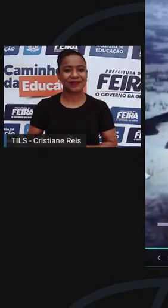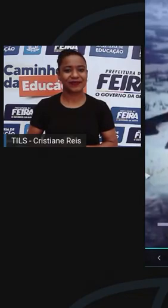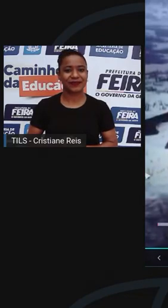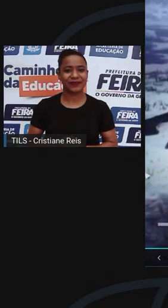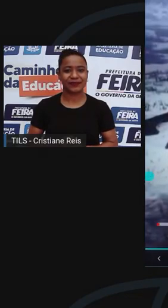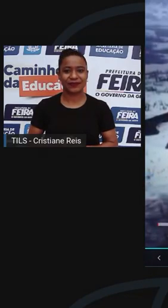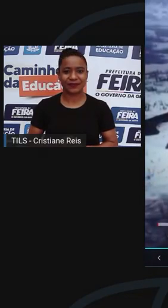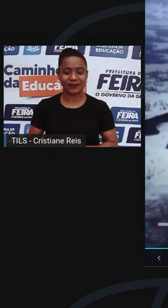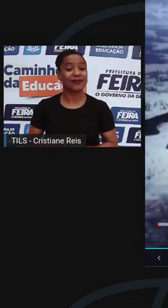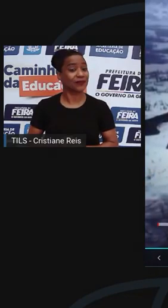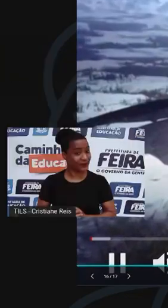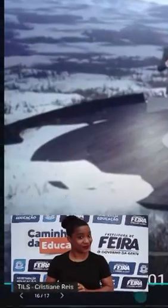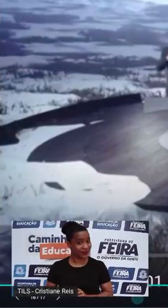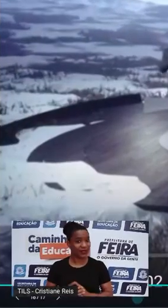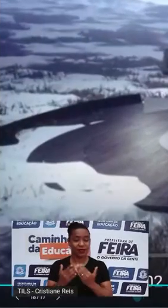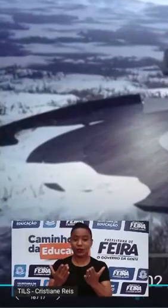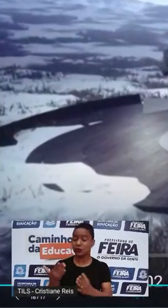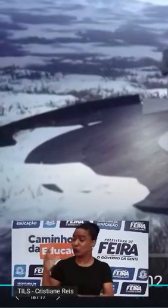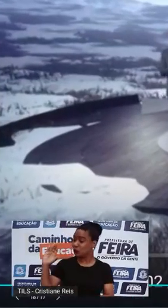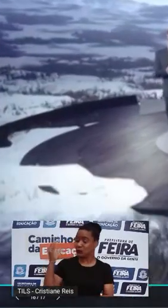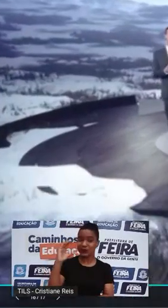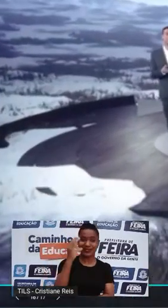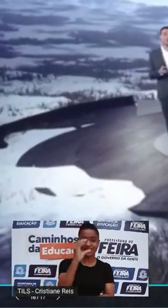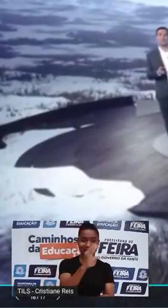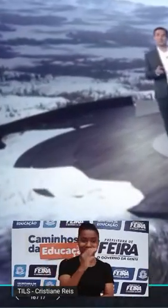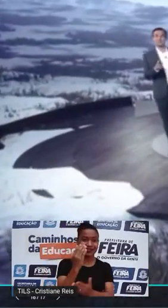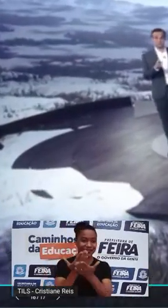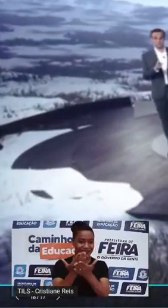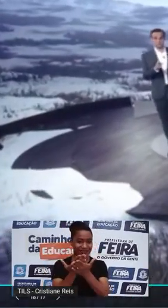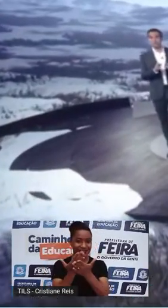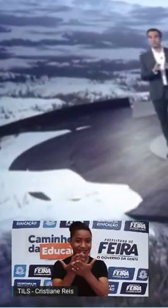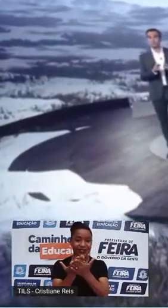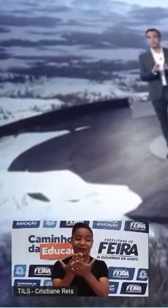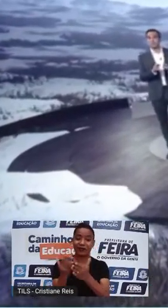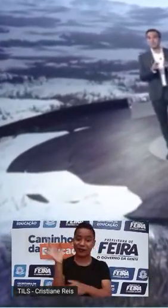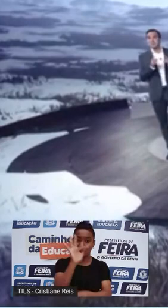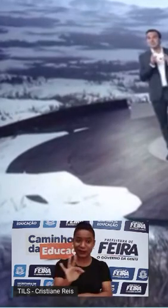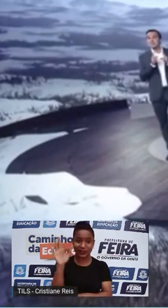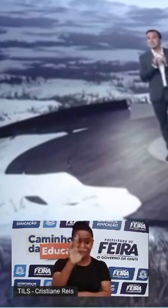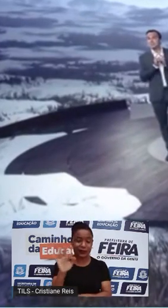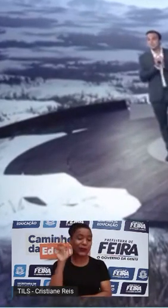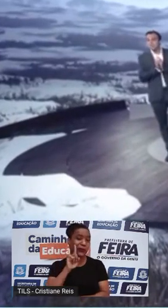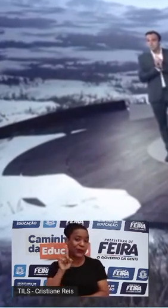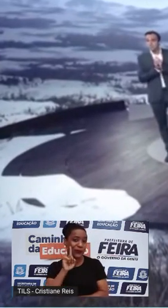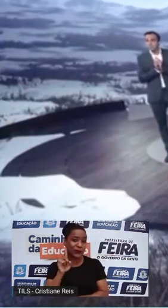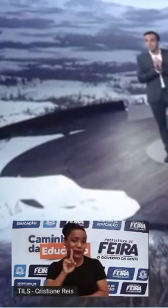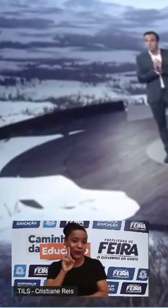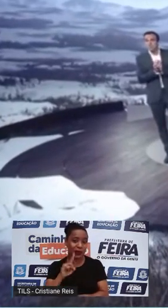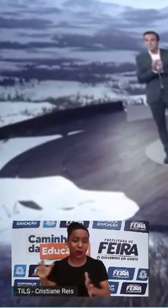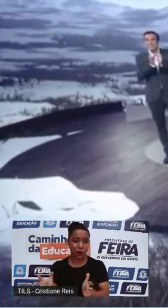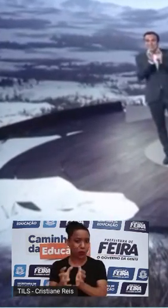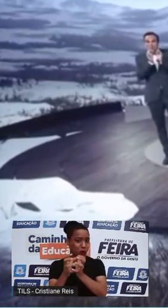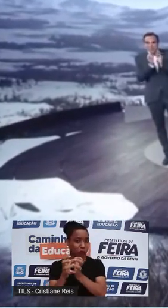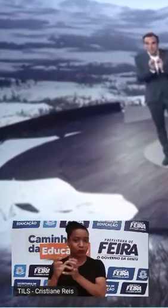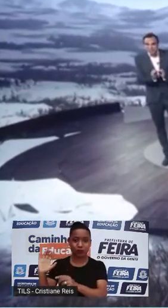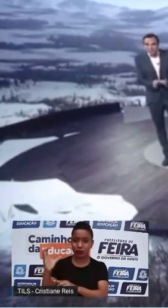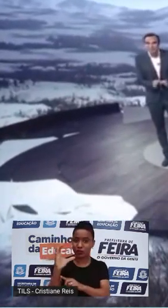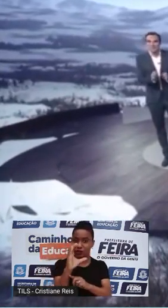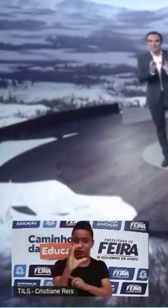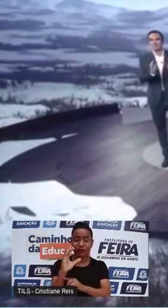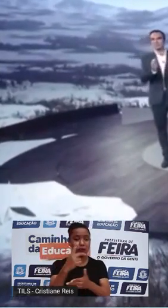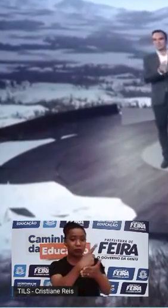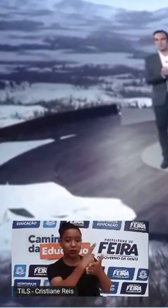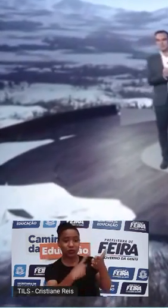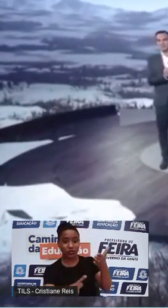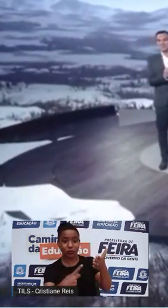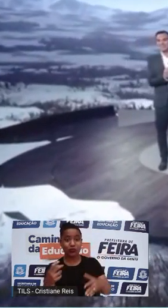Um cientista de Harvard especializado em edição genética e um investidor do Vale do Silício se uniram num projeto inovador